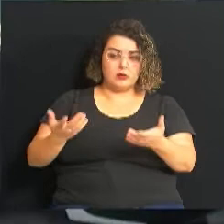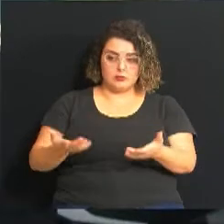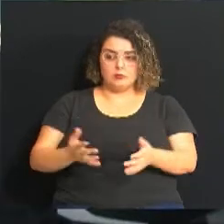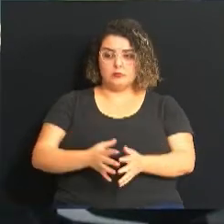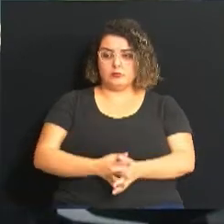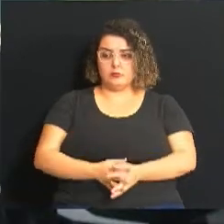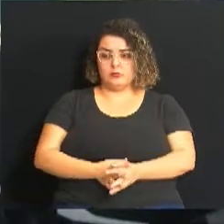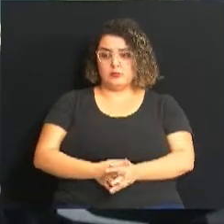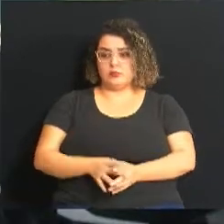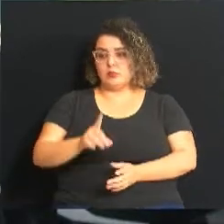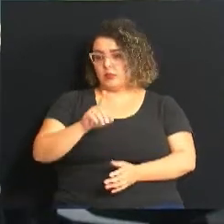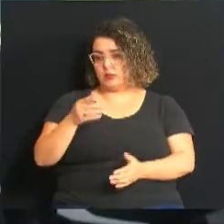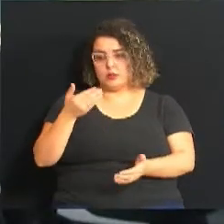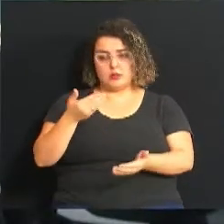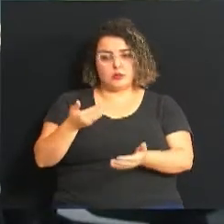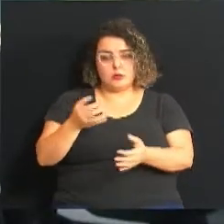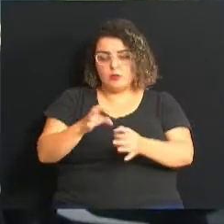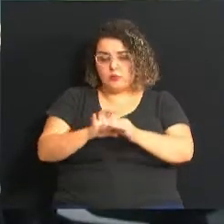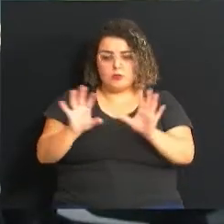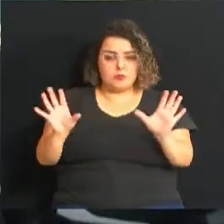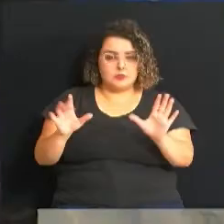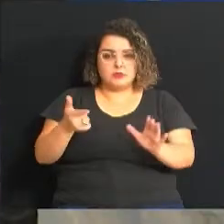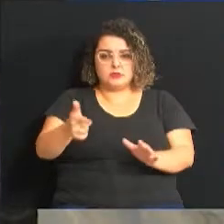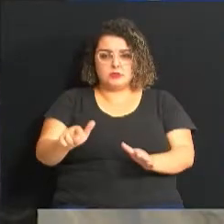não permitir essa descontinuidade.